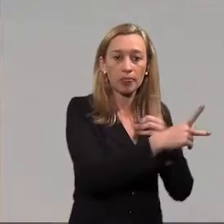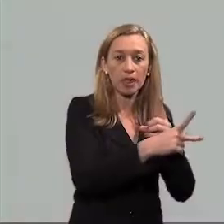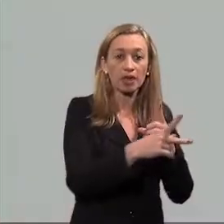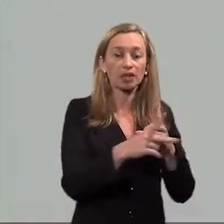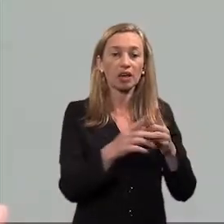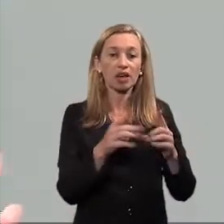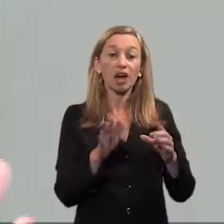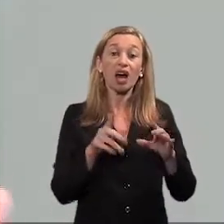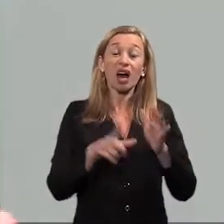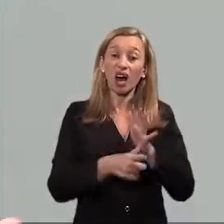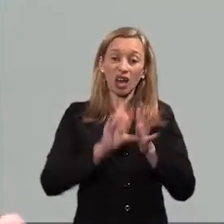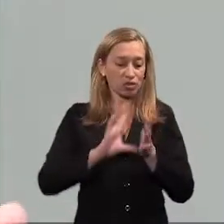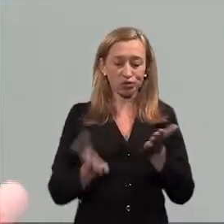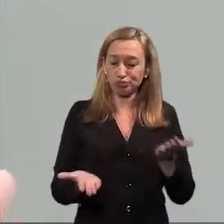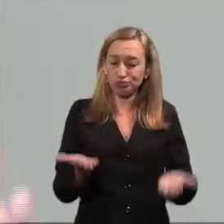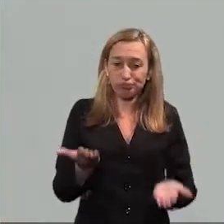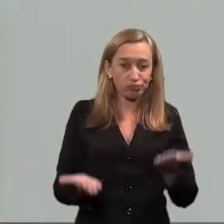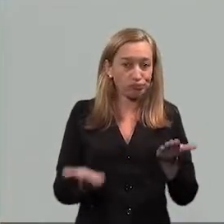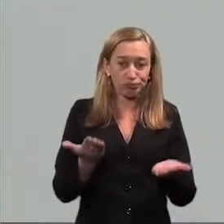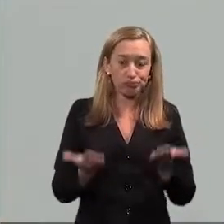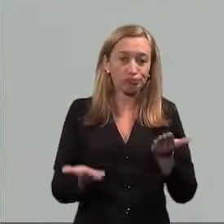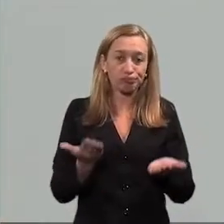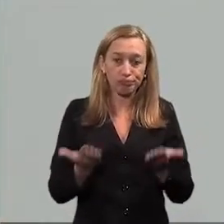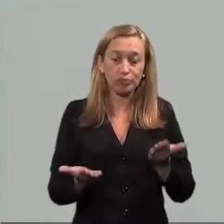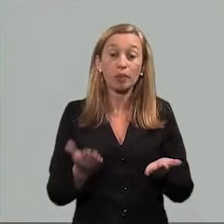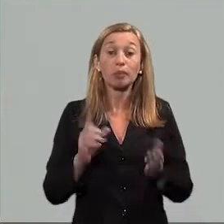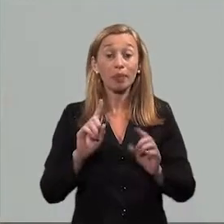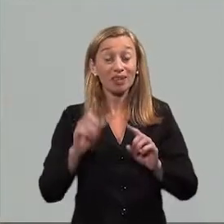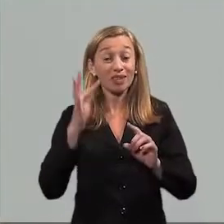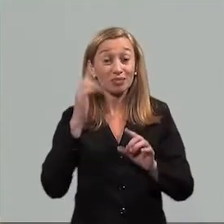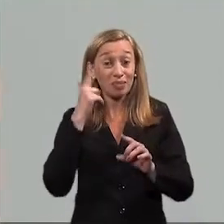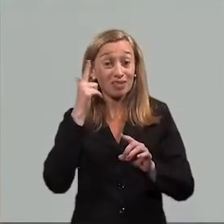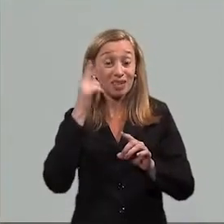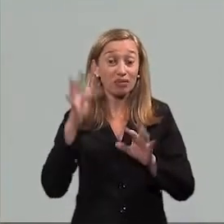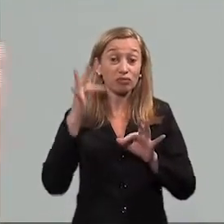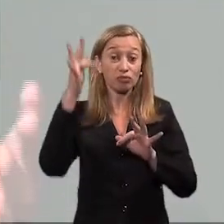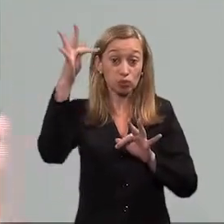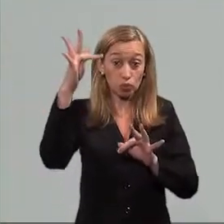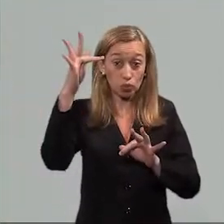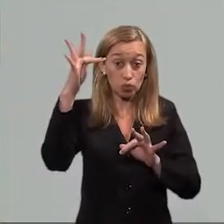com uma balança não muito equilibrada, o que já gerava essa expectativa de